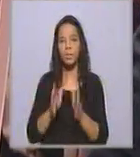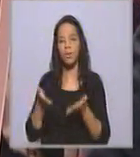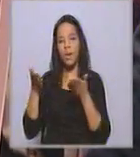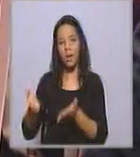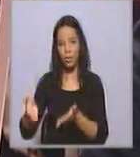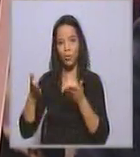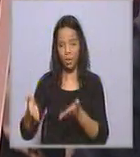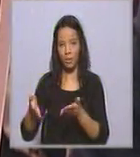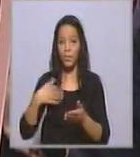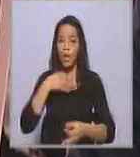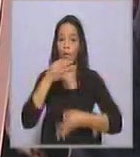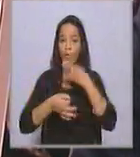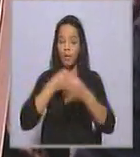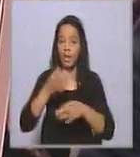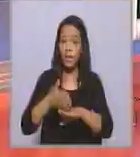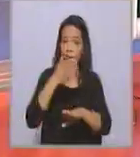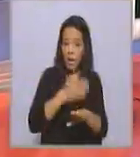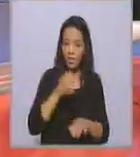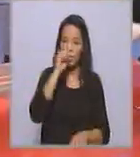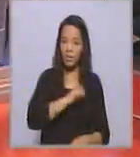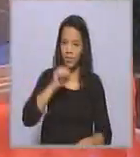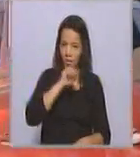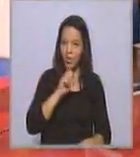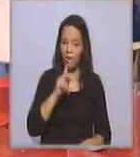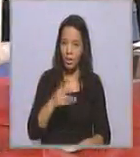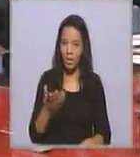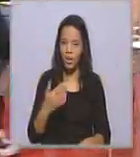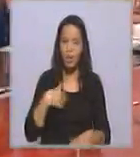é? Olha, eu vou falar com eles antes de eles cantarem. Muito bem. Está bem? Eles têm... Não preciso levar nada daqui. Olá!